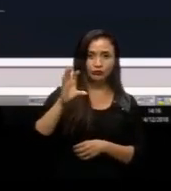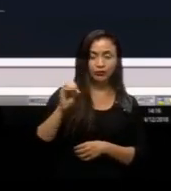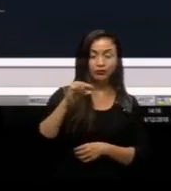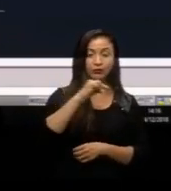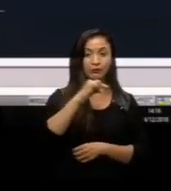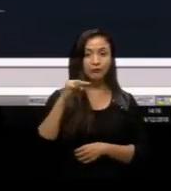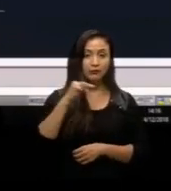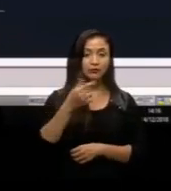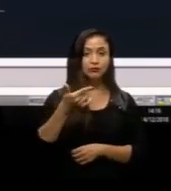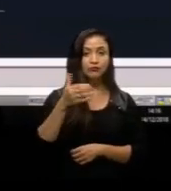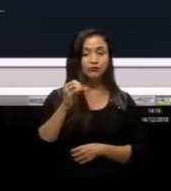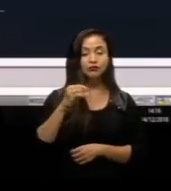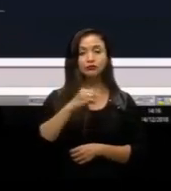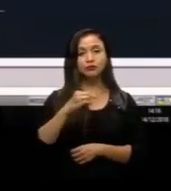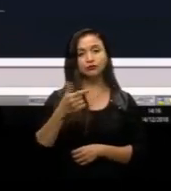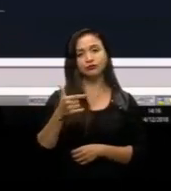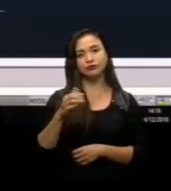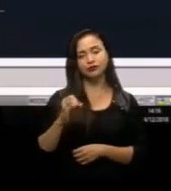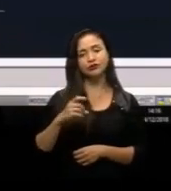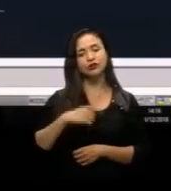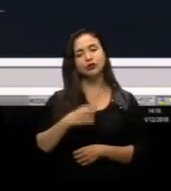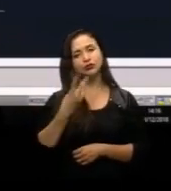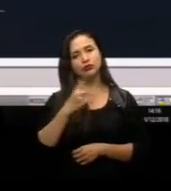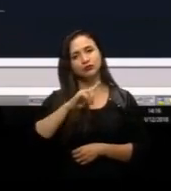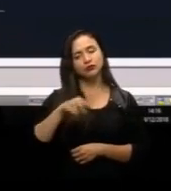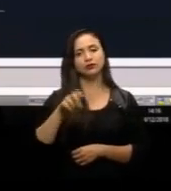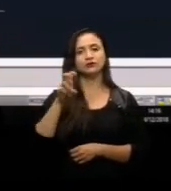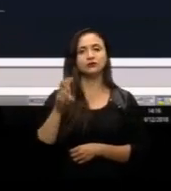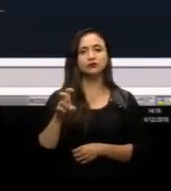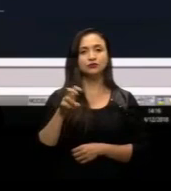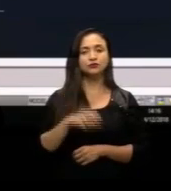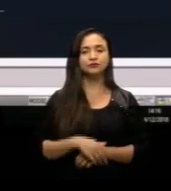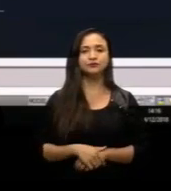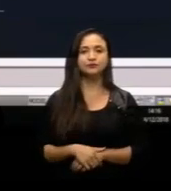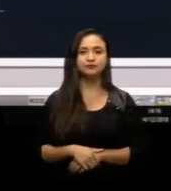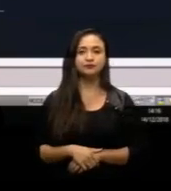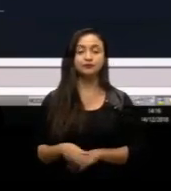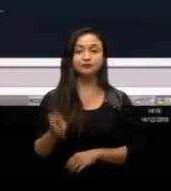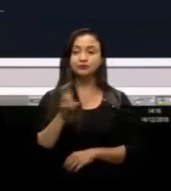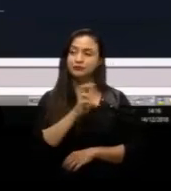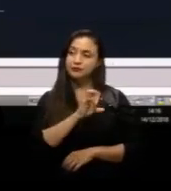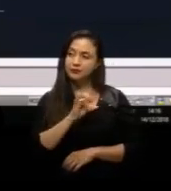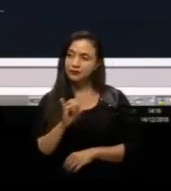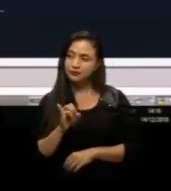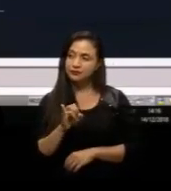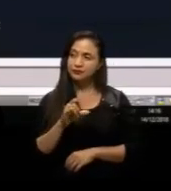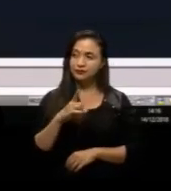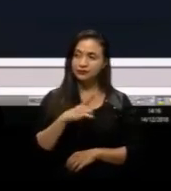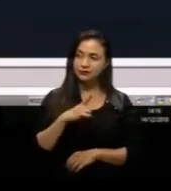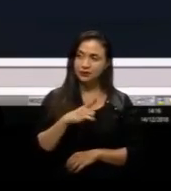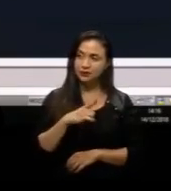menos 20 menos 20. Então, eu vou ter 2,5. Se aqui eu tenho